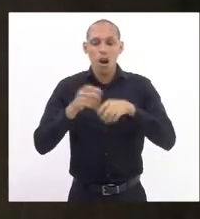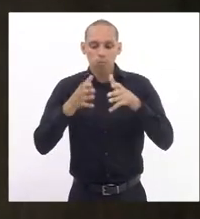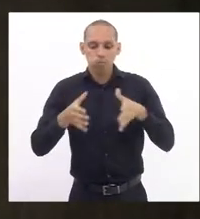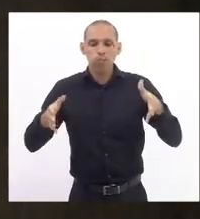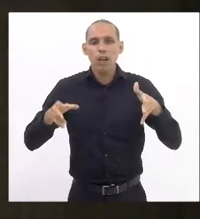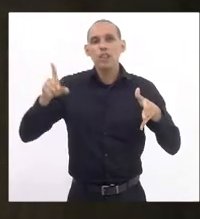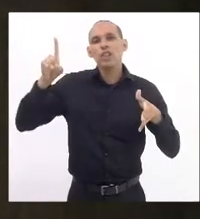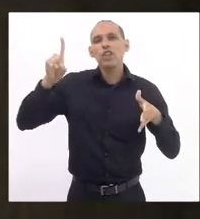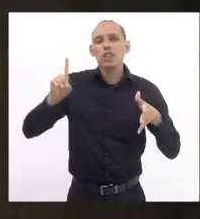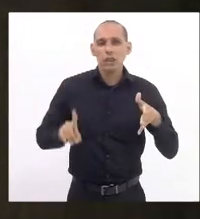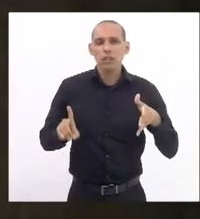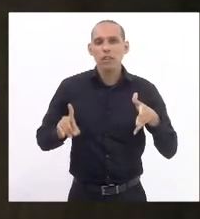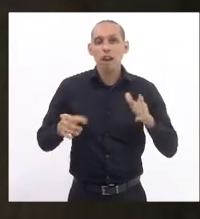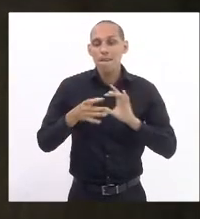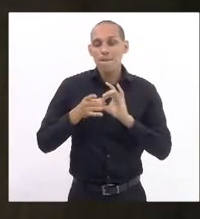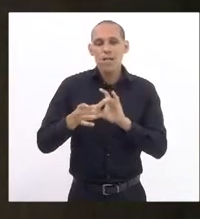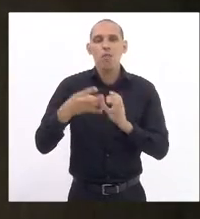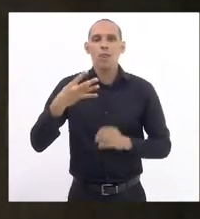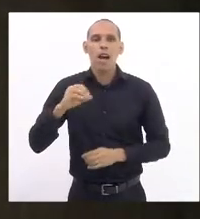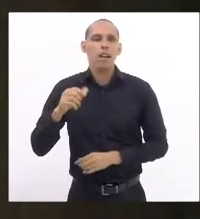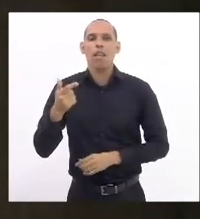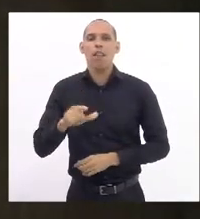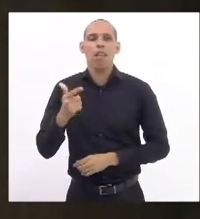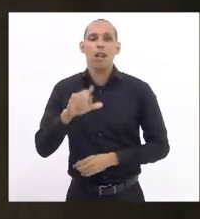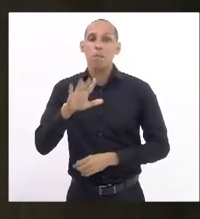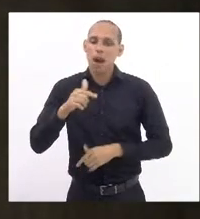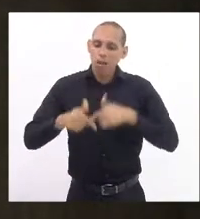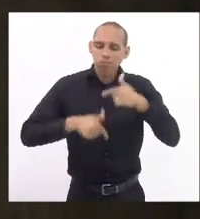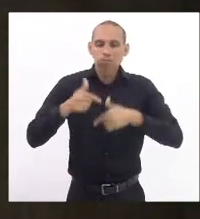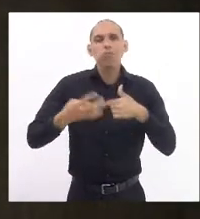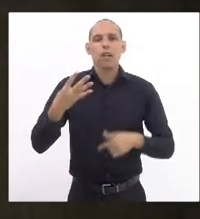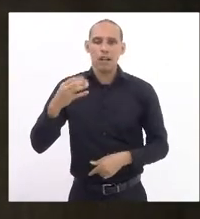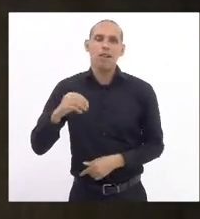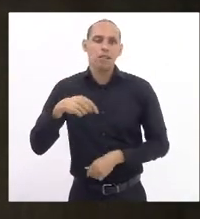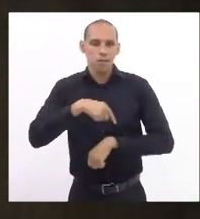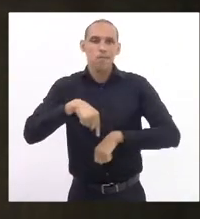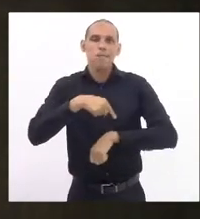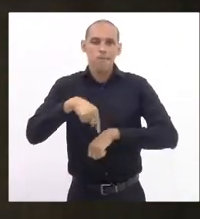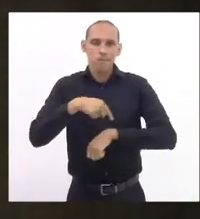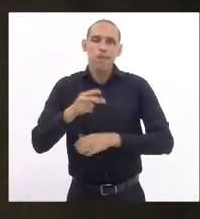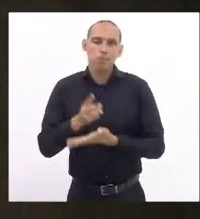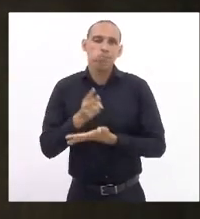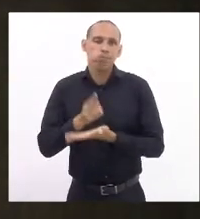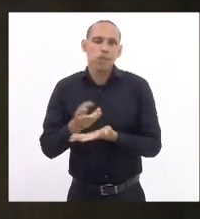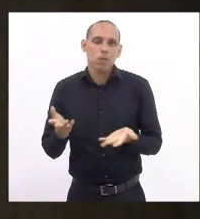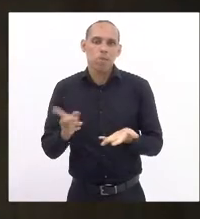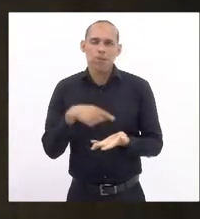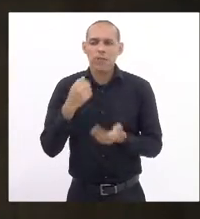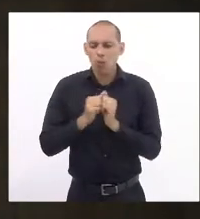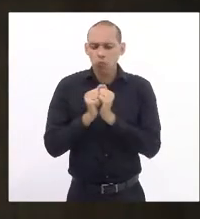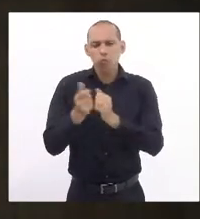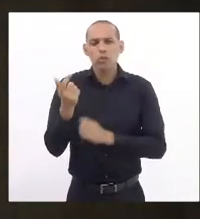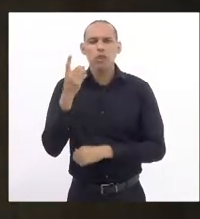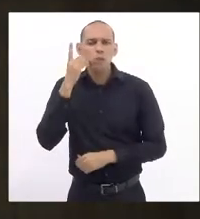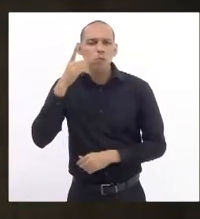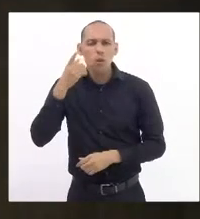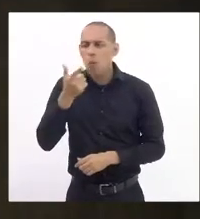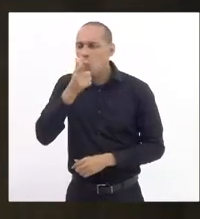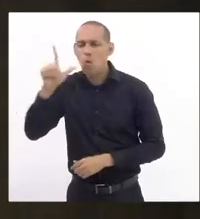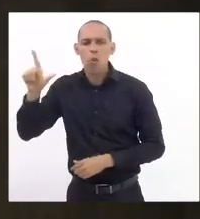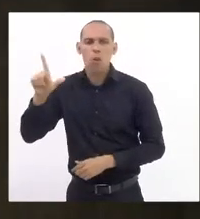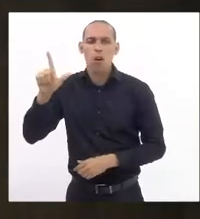diretores que não têm vínculo de 40 horas, mas que estão trabalhando 40 horas. Também estamos junto com vários outros deputados e